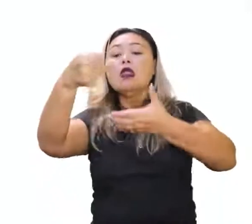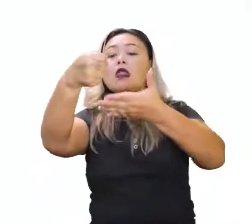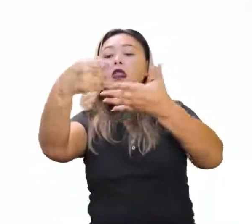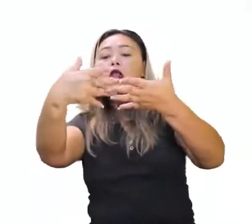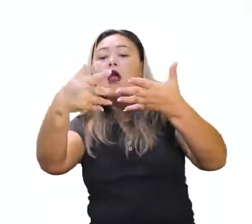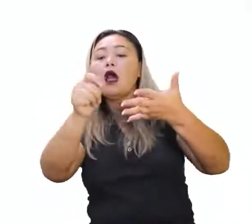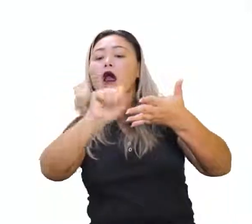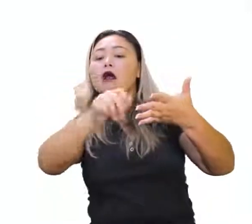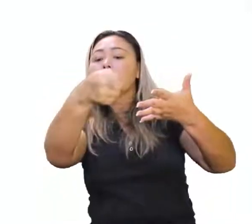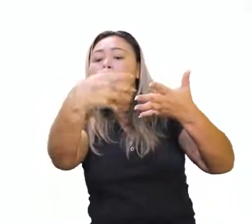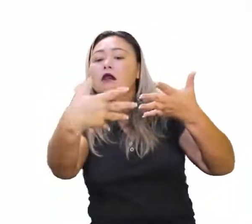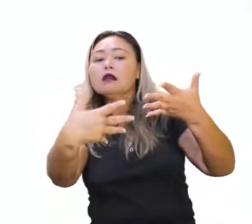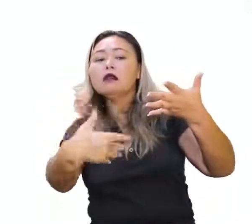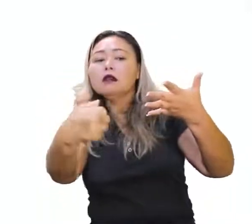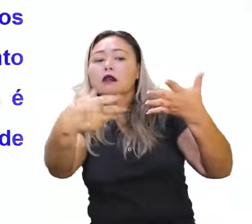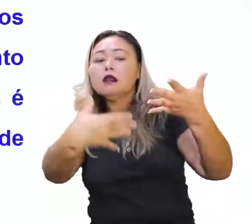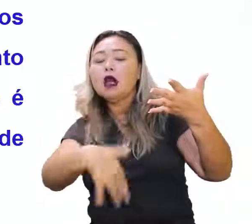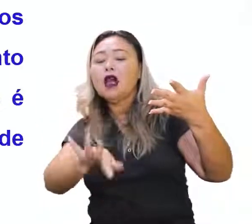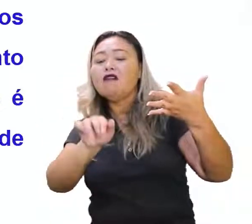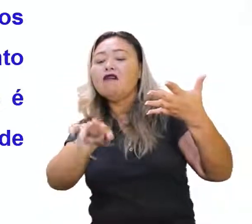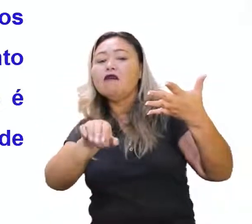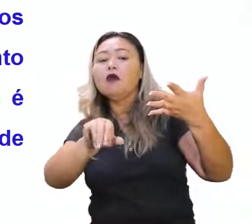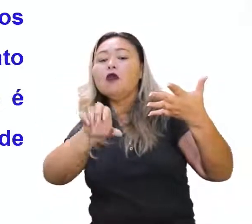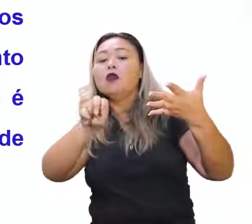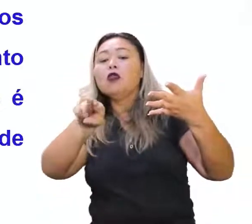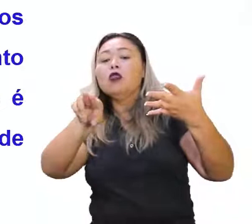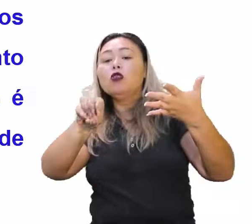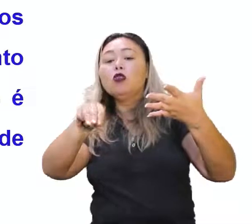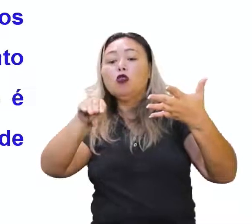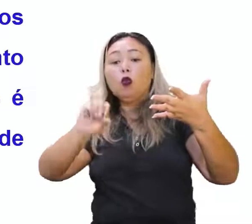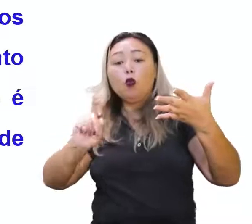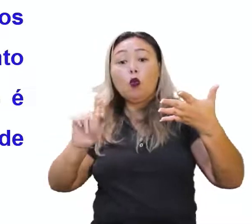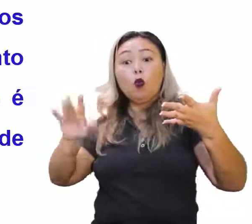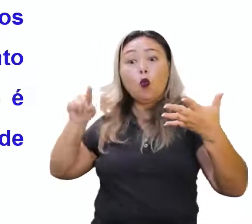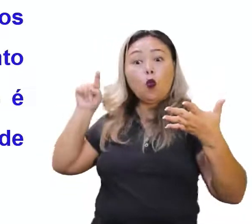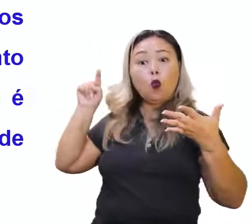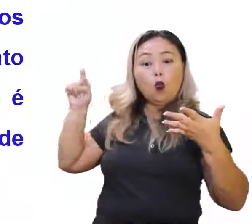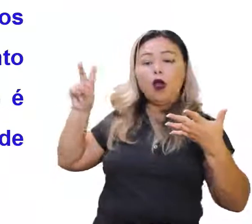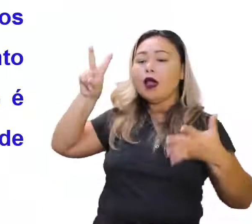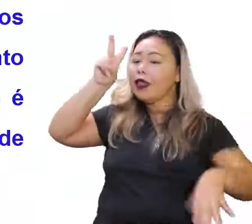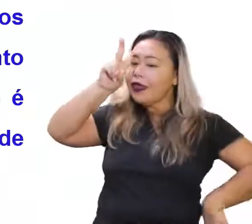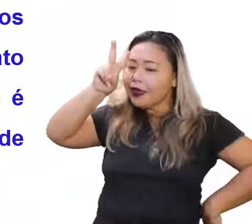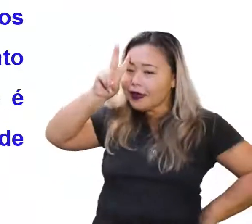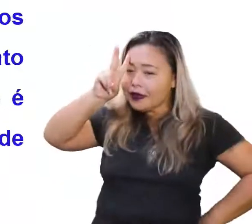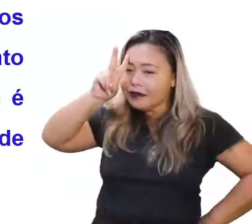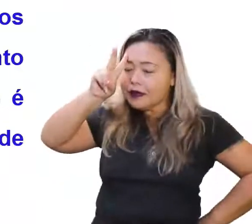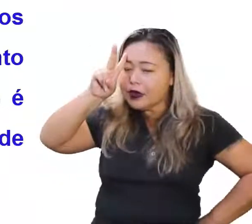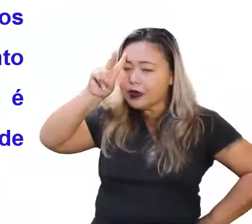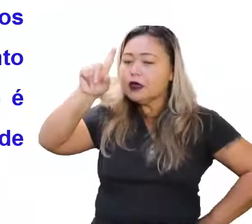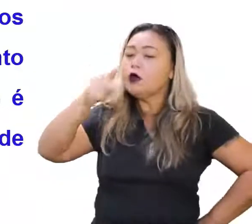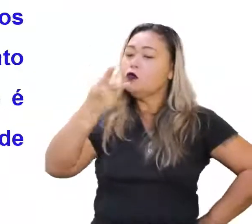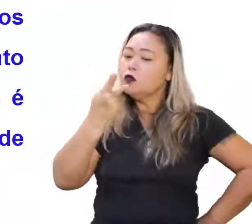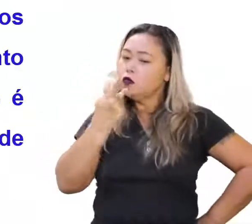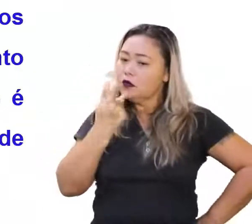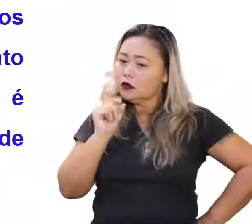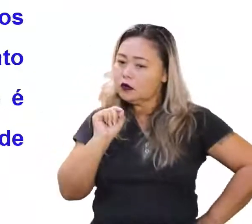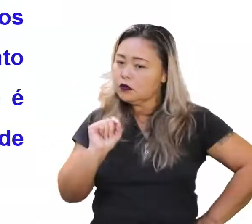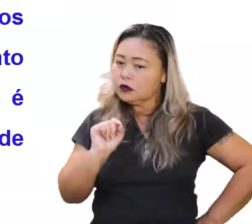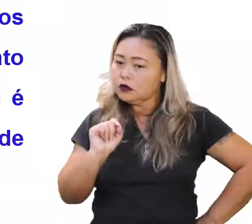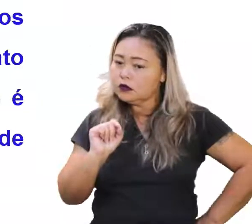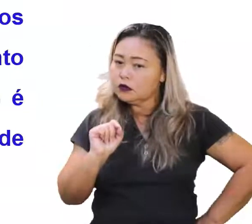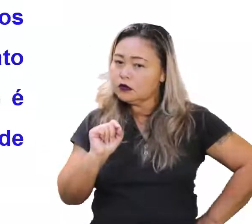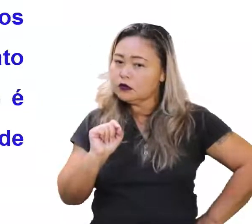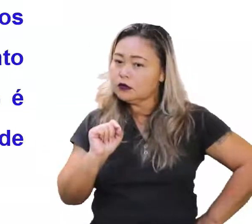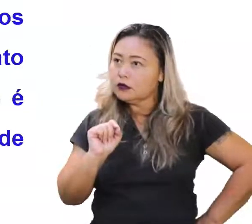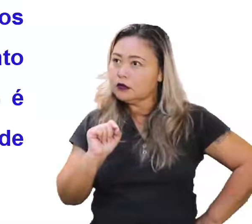Descreva essas fontes de insumo. Ah, tá. Lembra que nós falamos